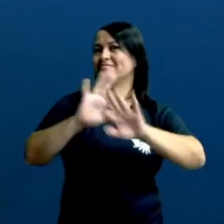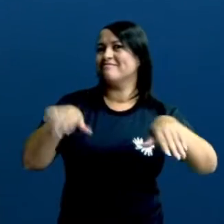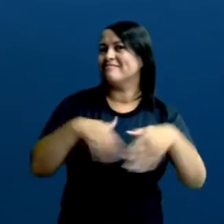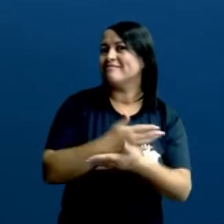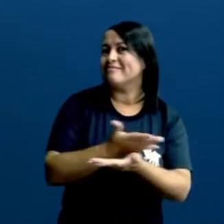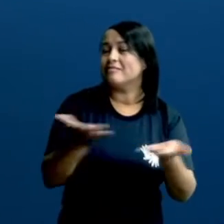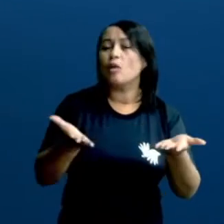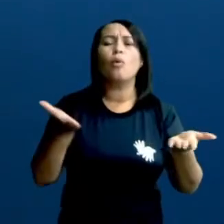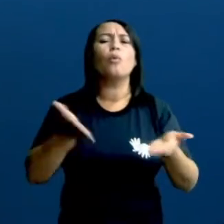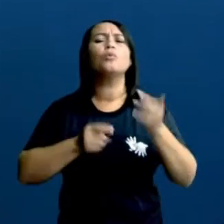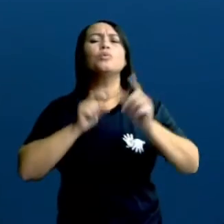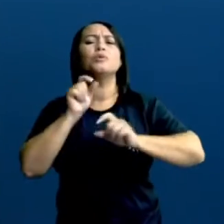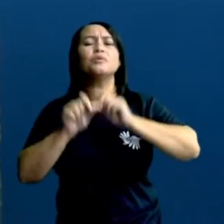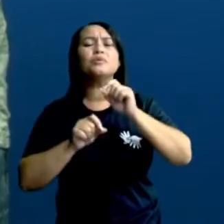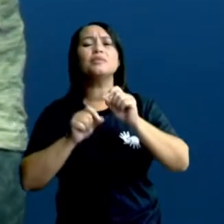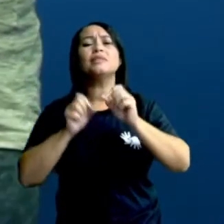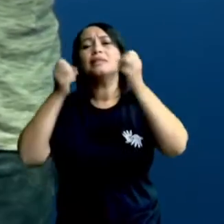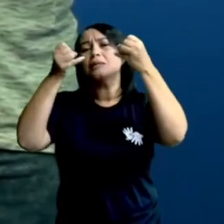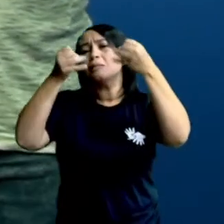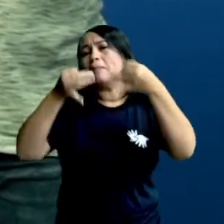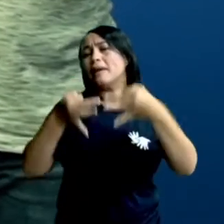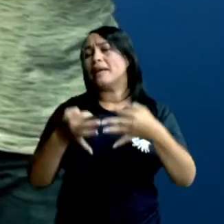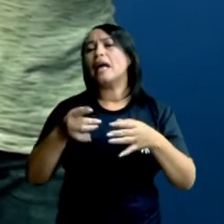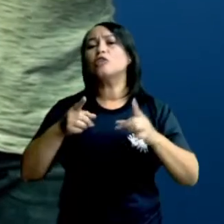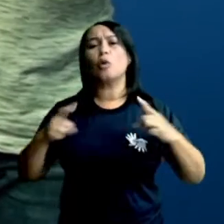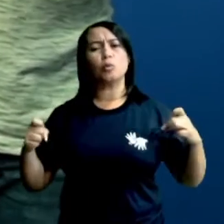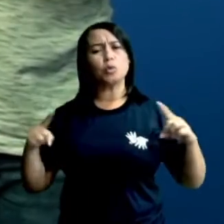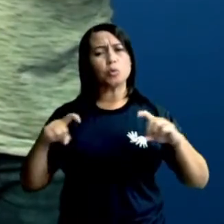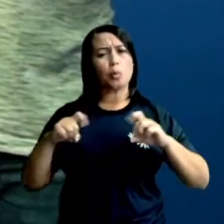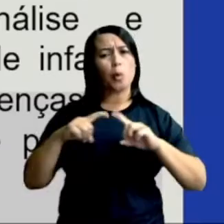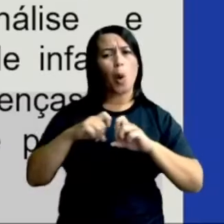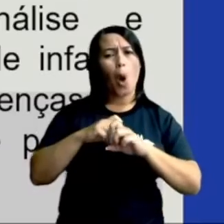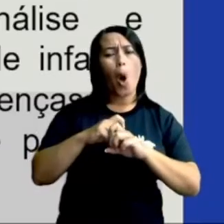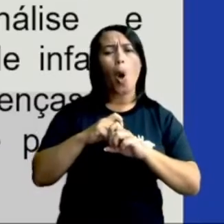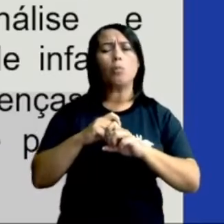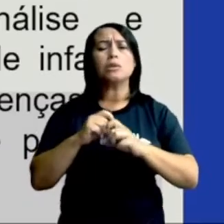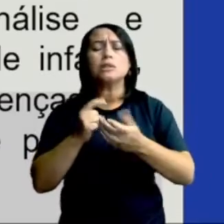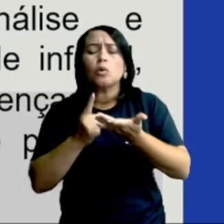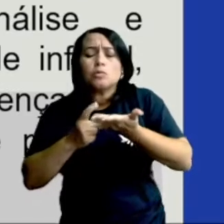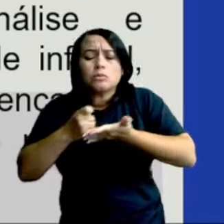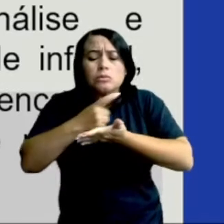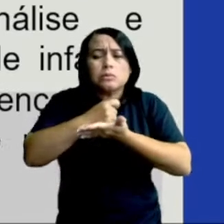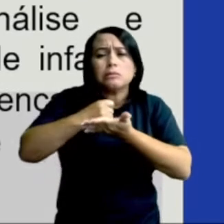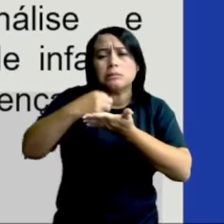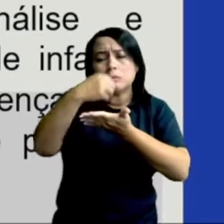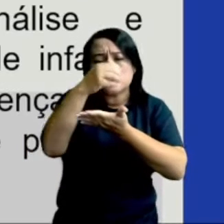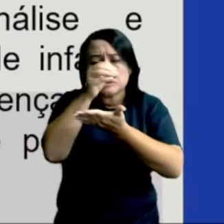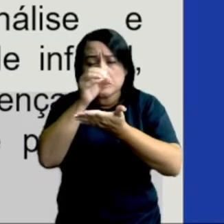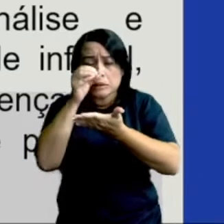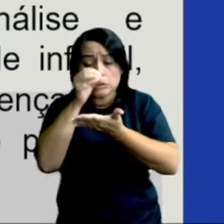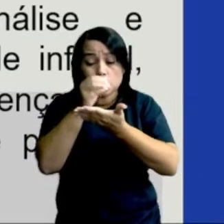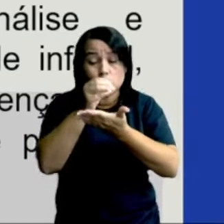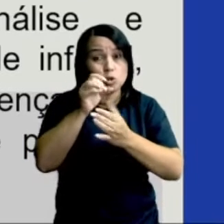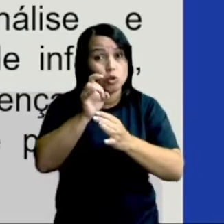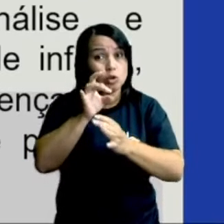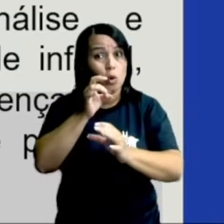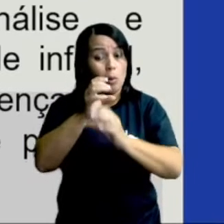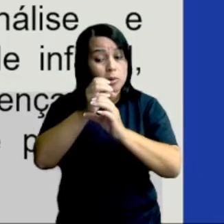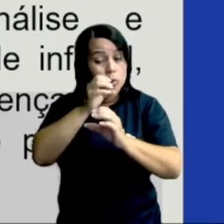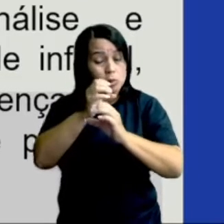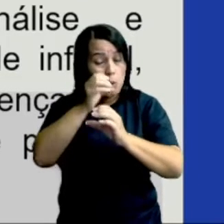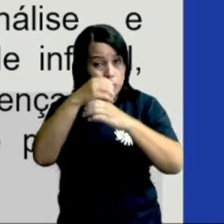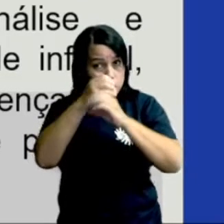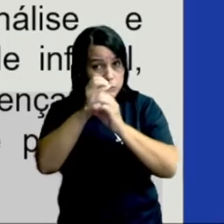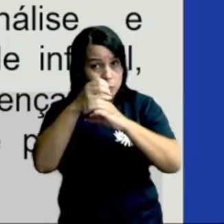Olá pessoal, hoje vamos falar sobre os micróbios, sobre seres microbiológicos, seres vistos apenas através de